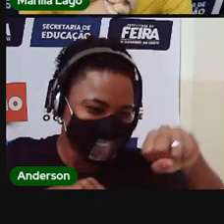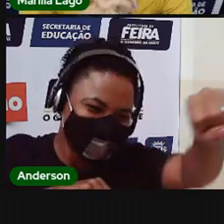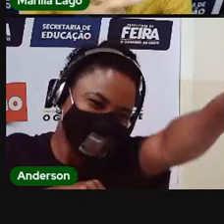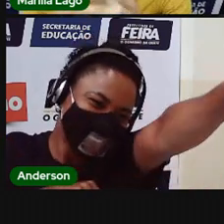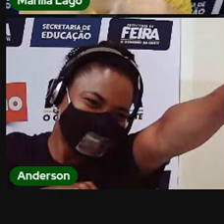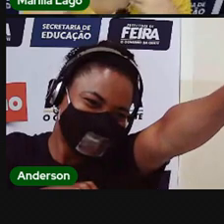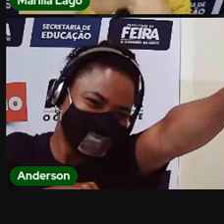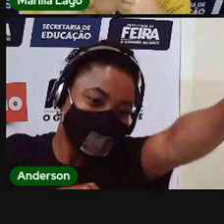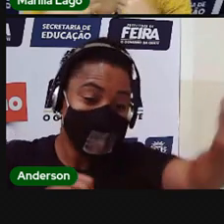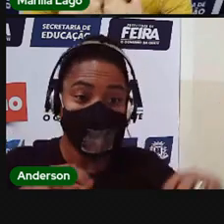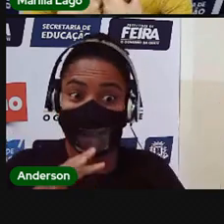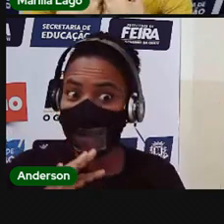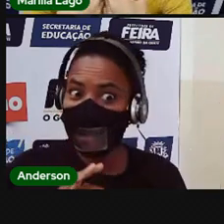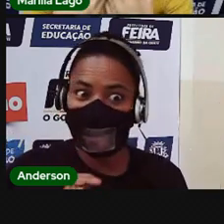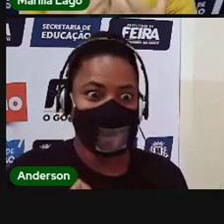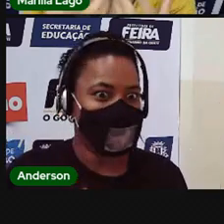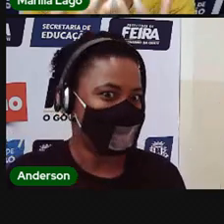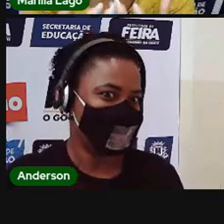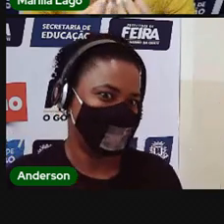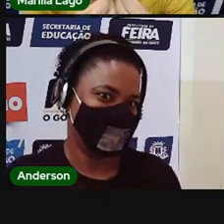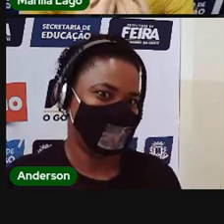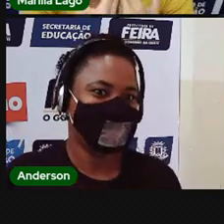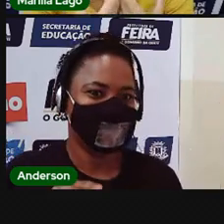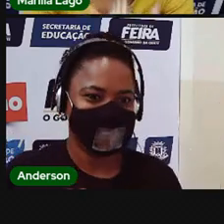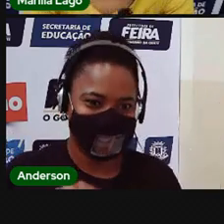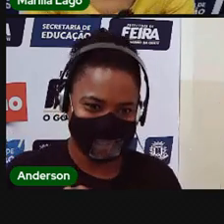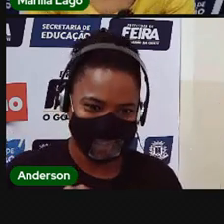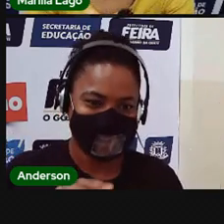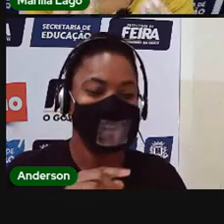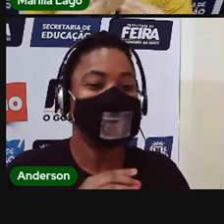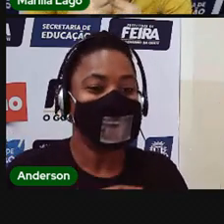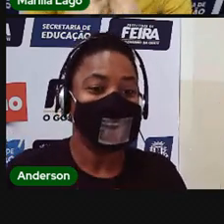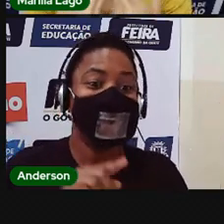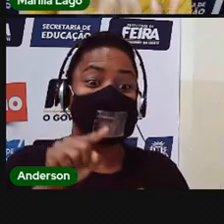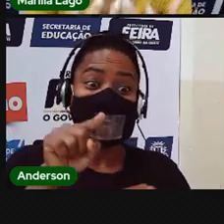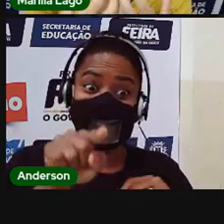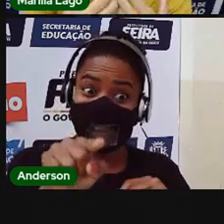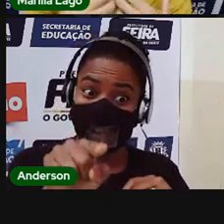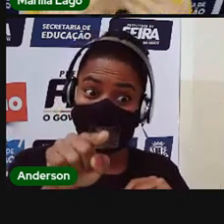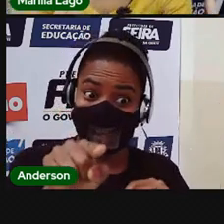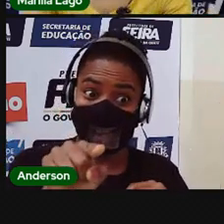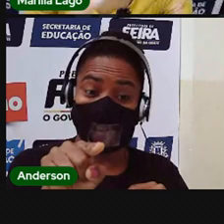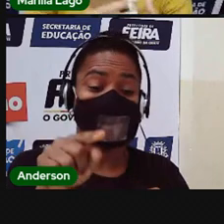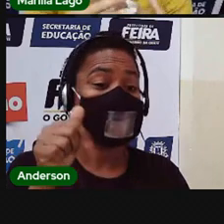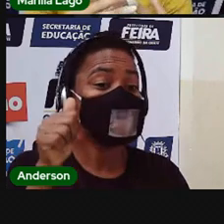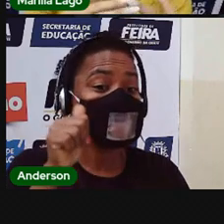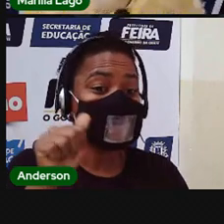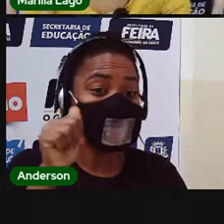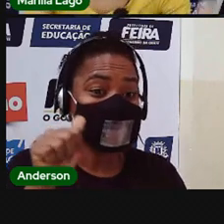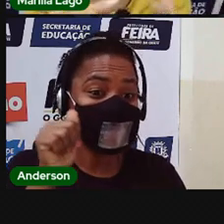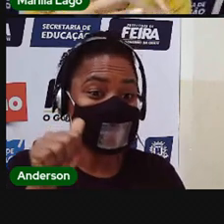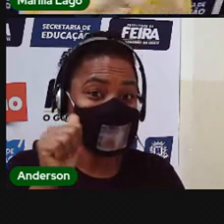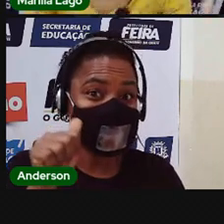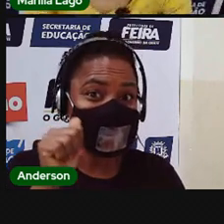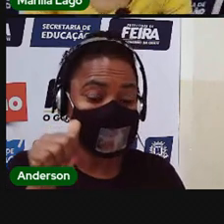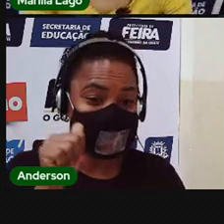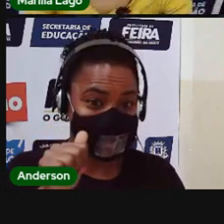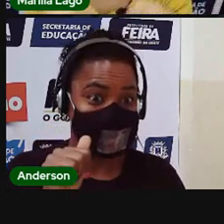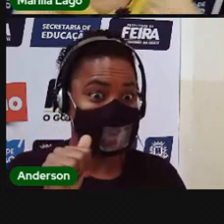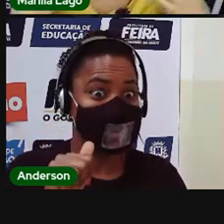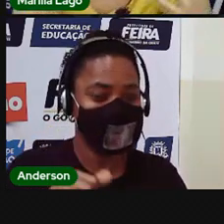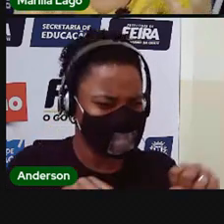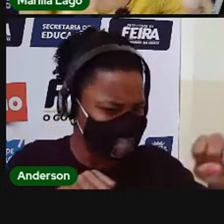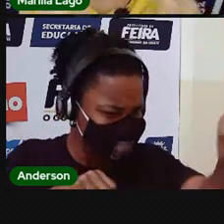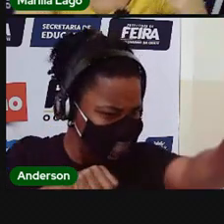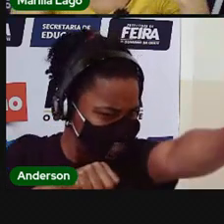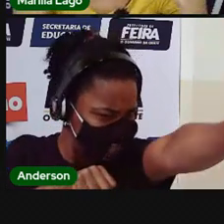Maravilha? Ela tem uma representação de uma mulher, né, uma deusa, uma heroína,